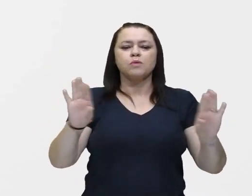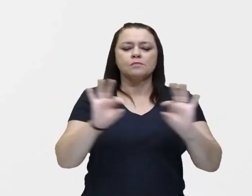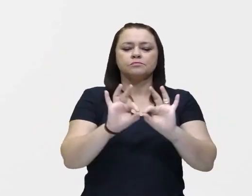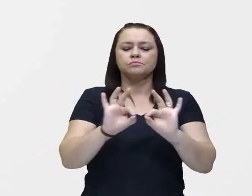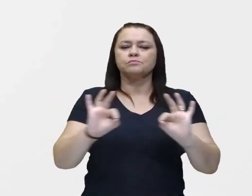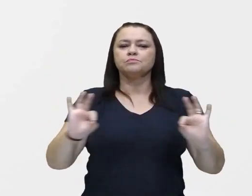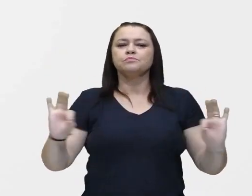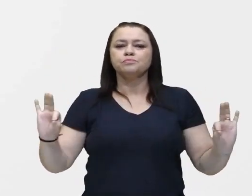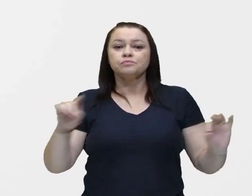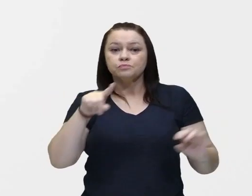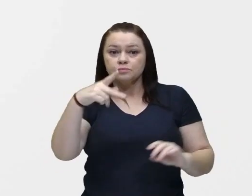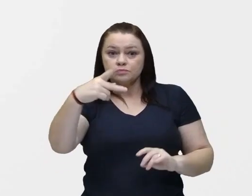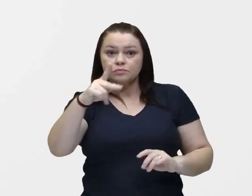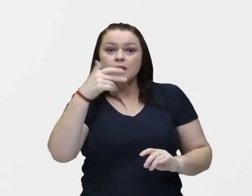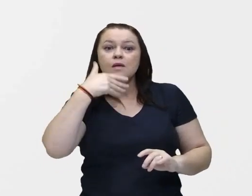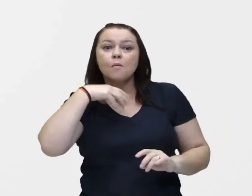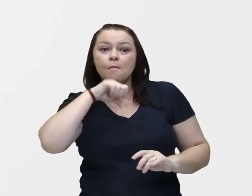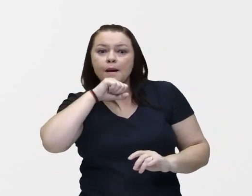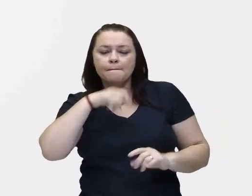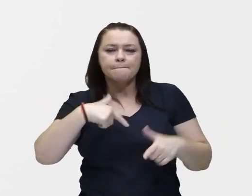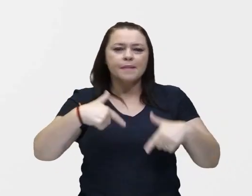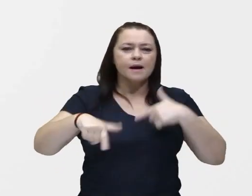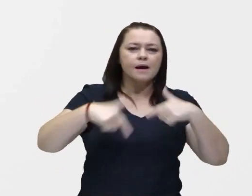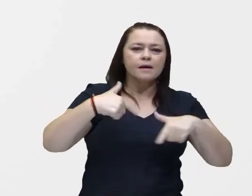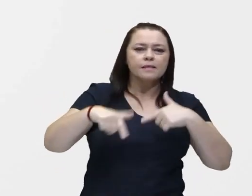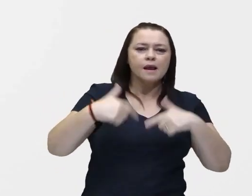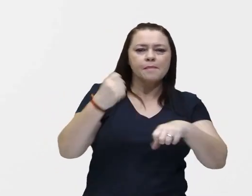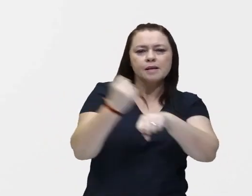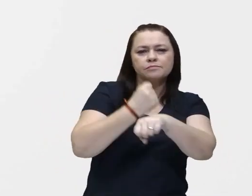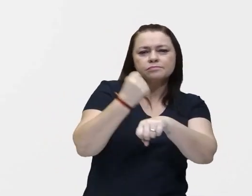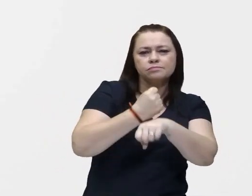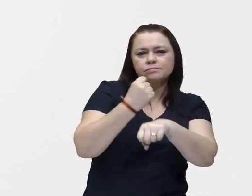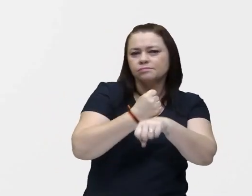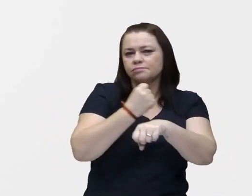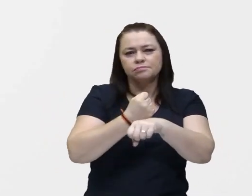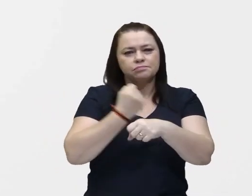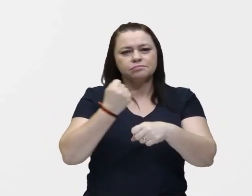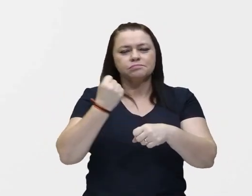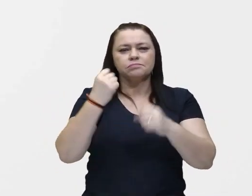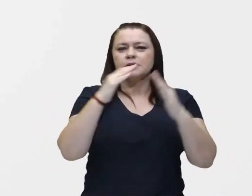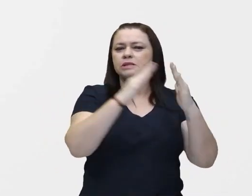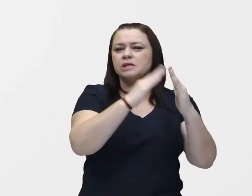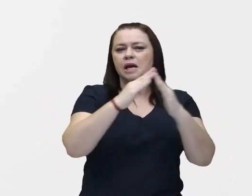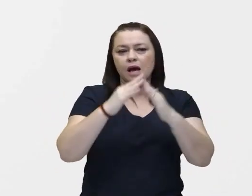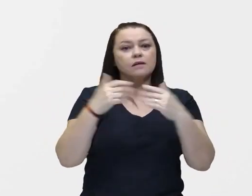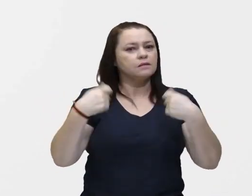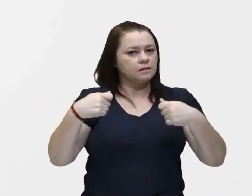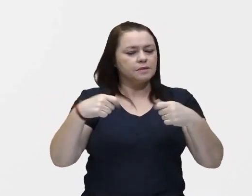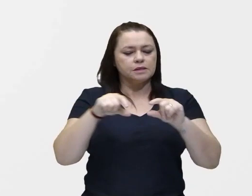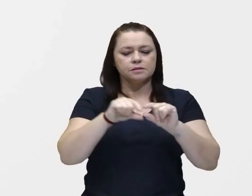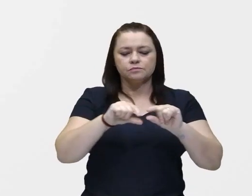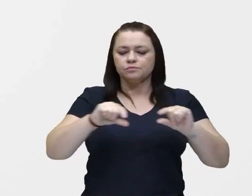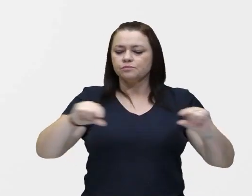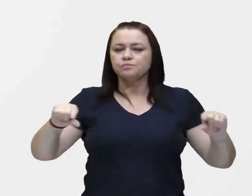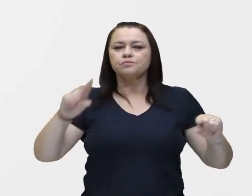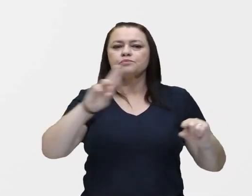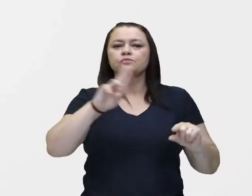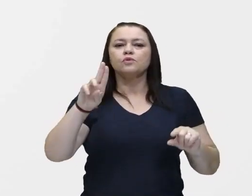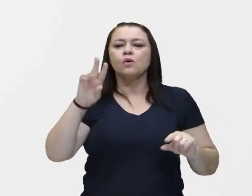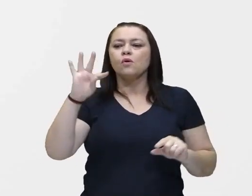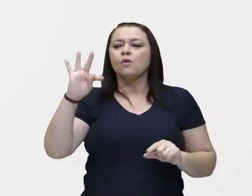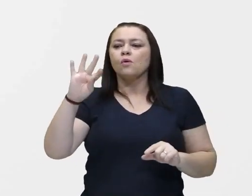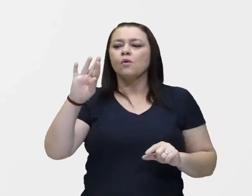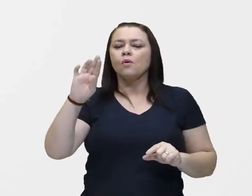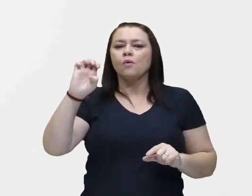papai trabalha com construção civil, né? Se ele é pedreiro ou mestre de obras, ele vai precisar da trena para fazer certas medidas. Isso é